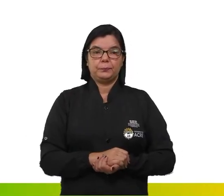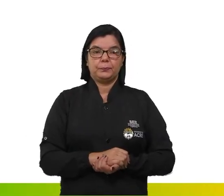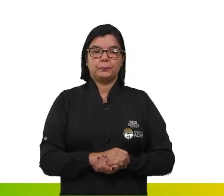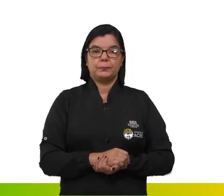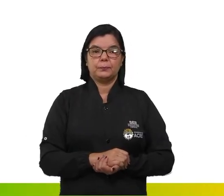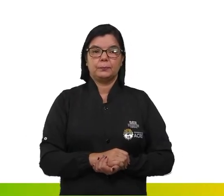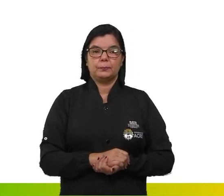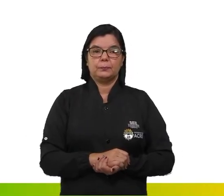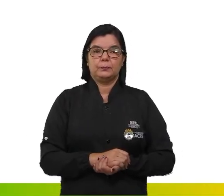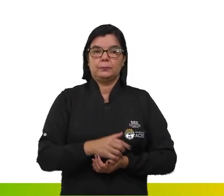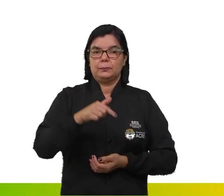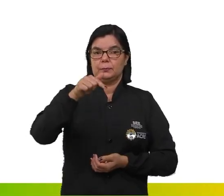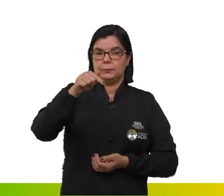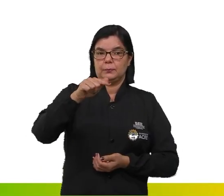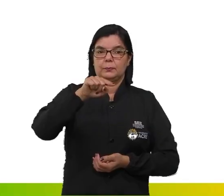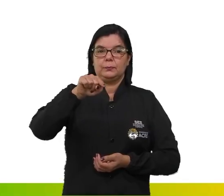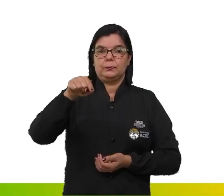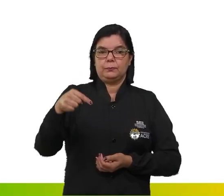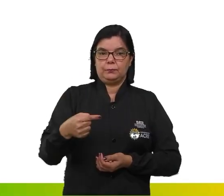obter